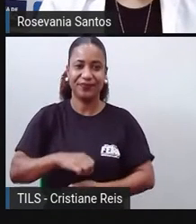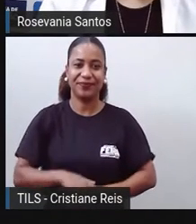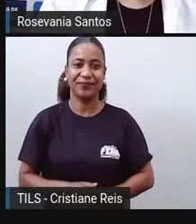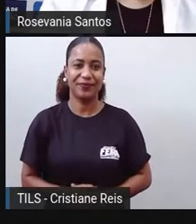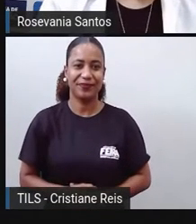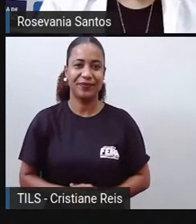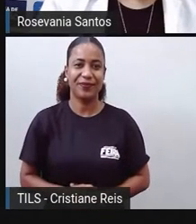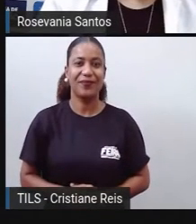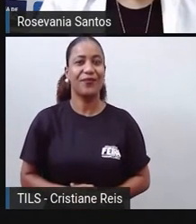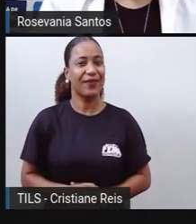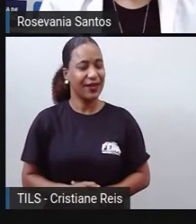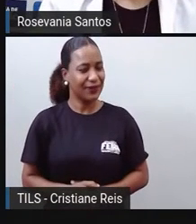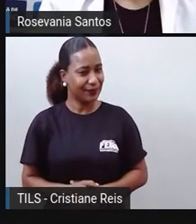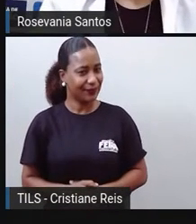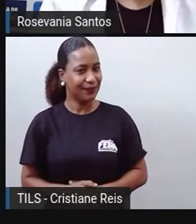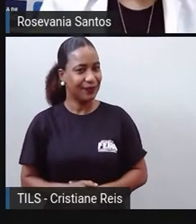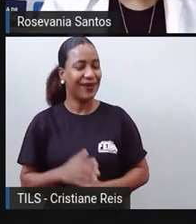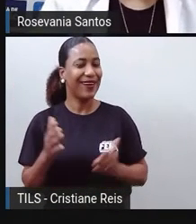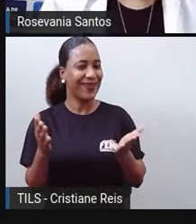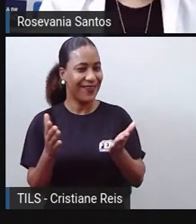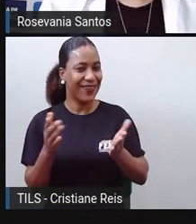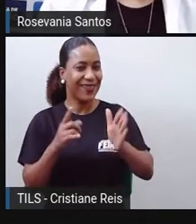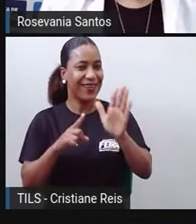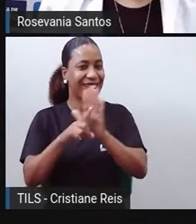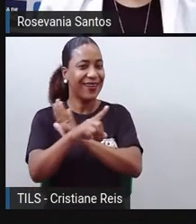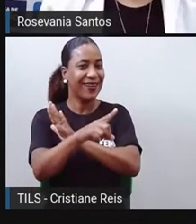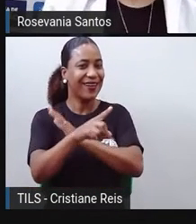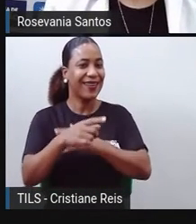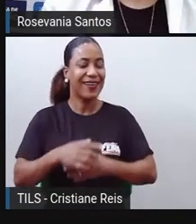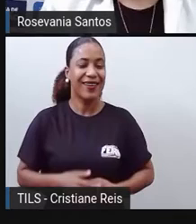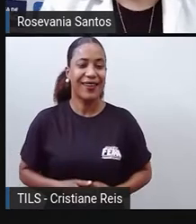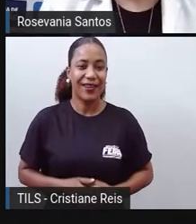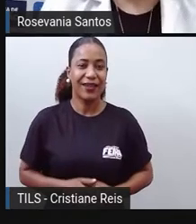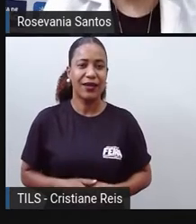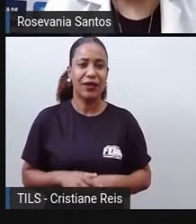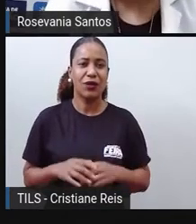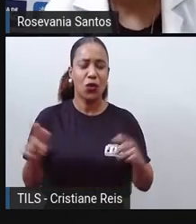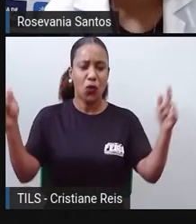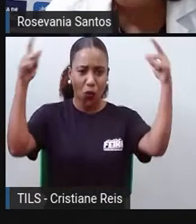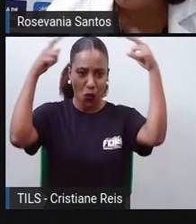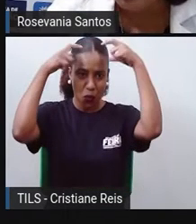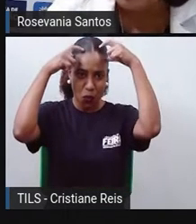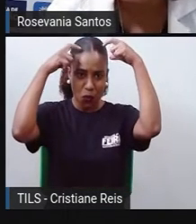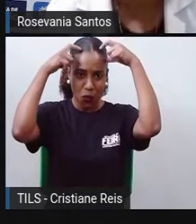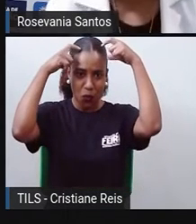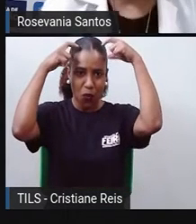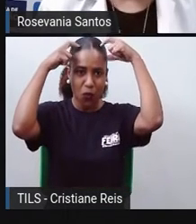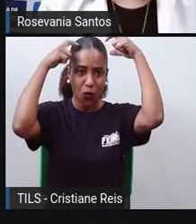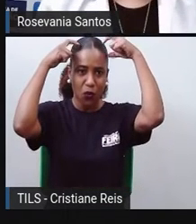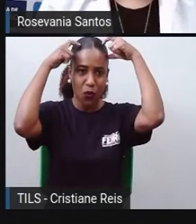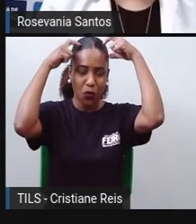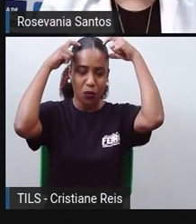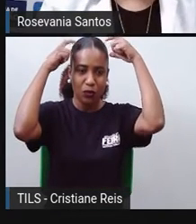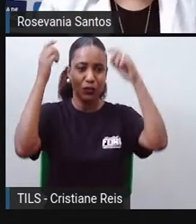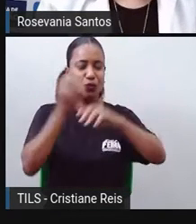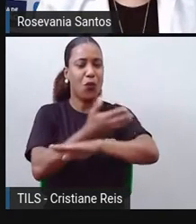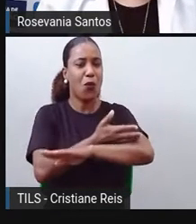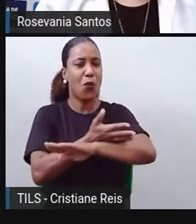nesse caso, eu já começo fazendo uma perguntinha, né? Por que os ursos polares não comem pinguins, né? Por que